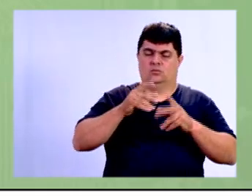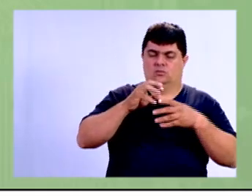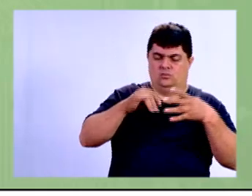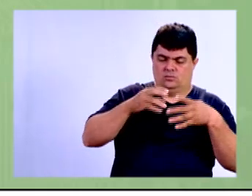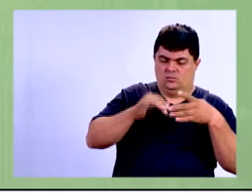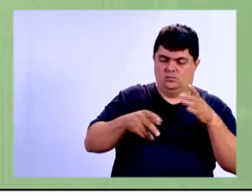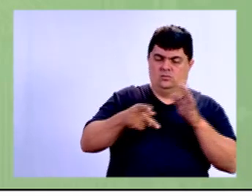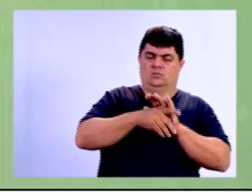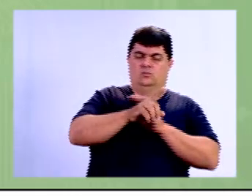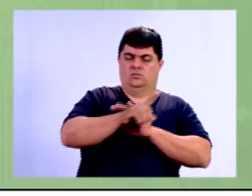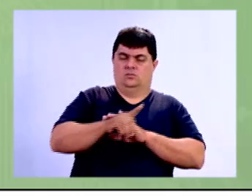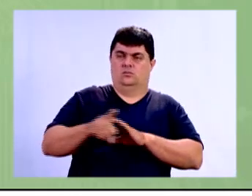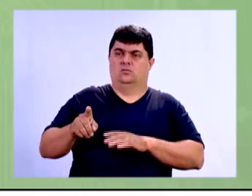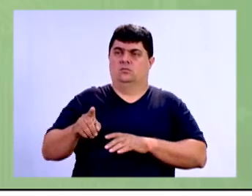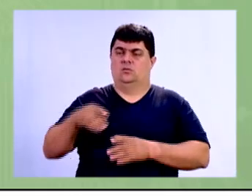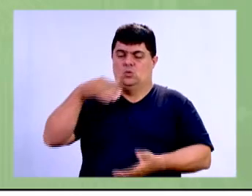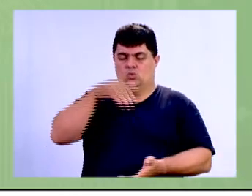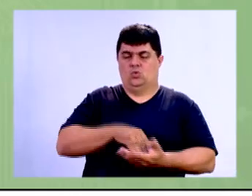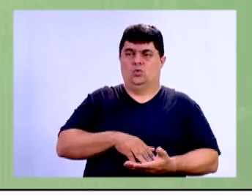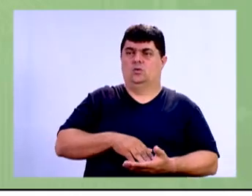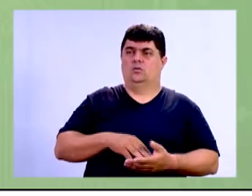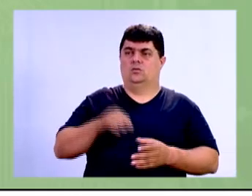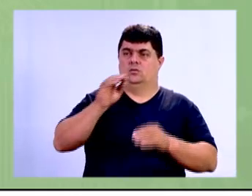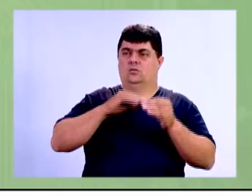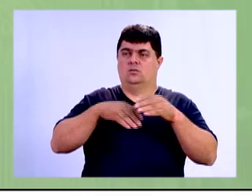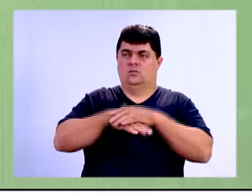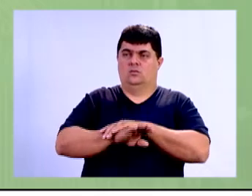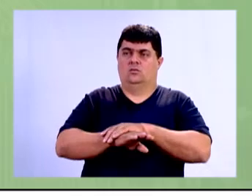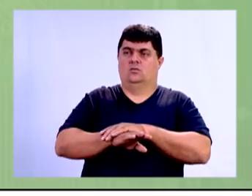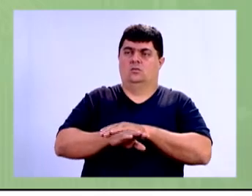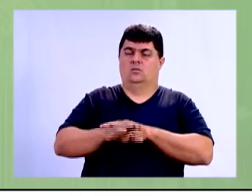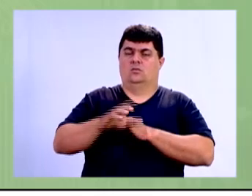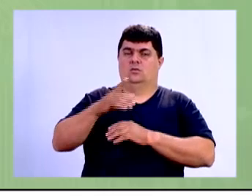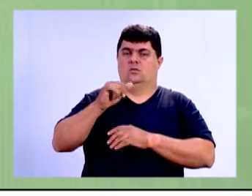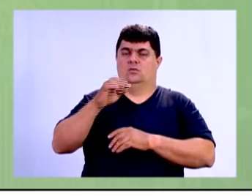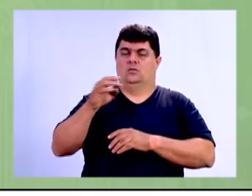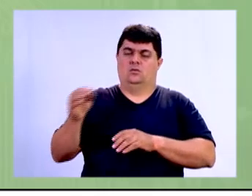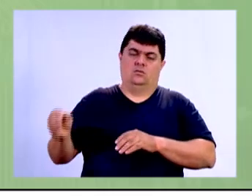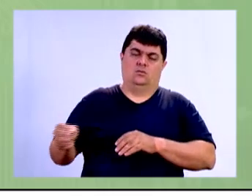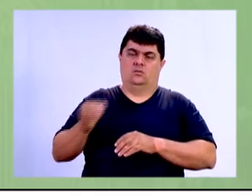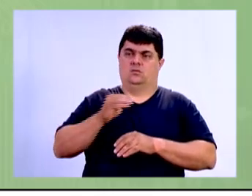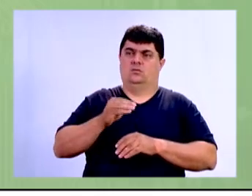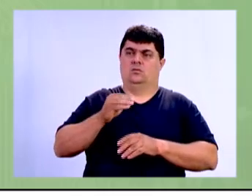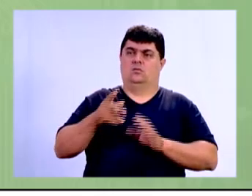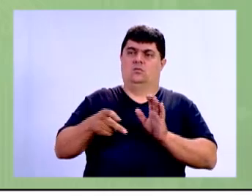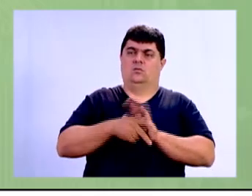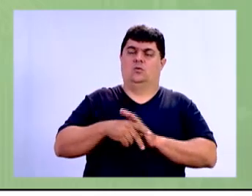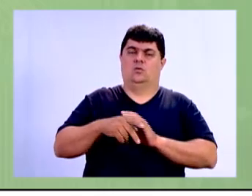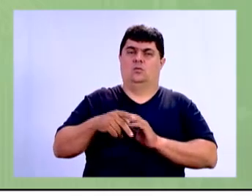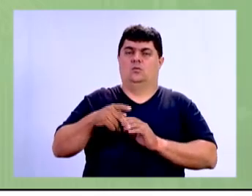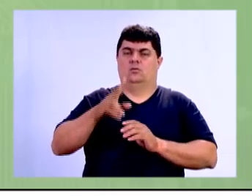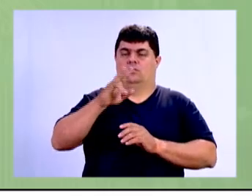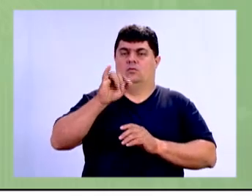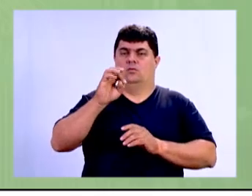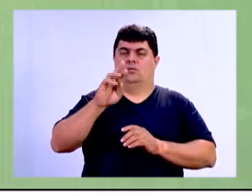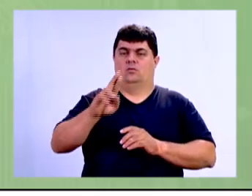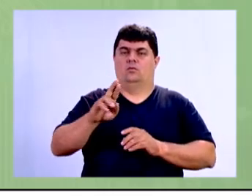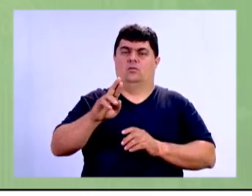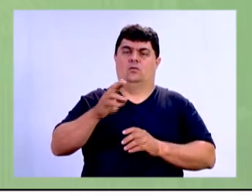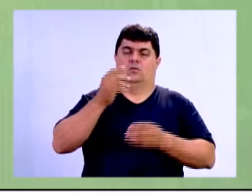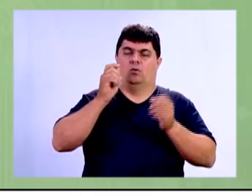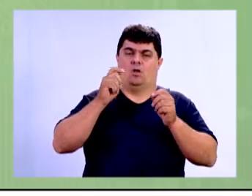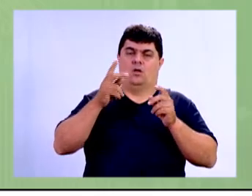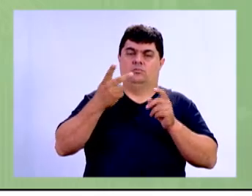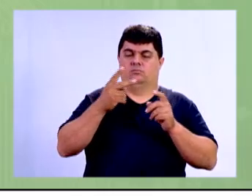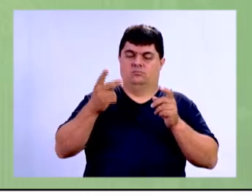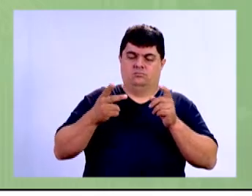características do cliente e, por fim, armazenei aquele objeto cliente dentro de uma posição do vetor. São duas maneiras